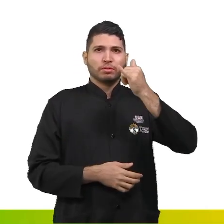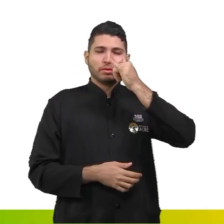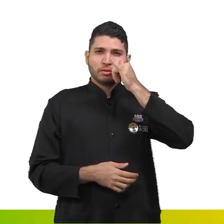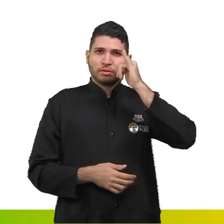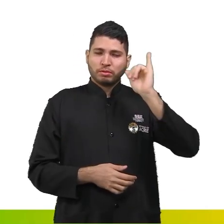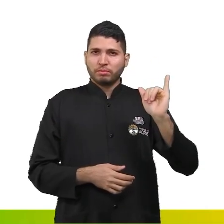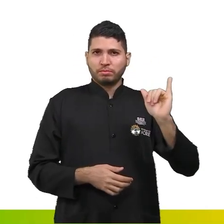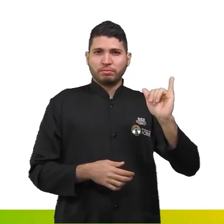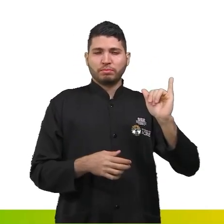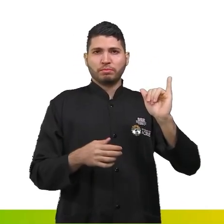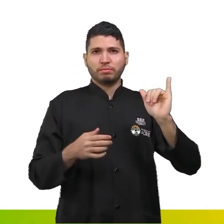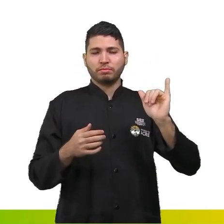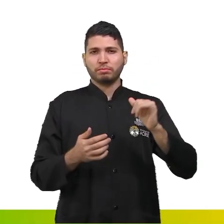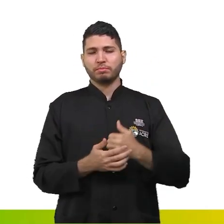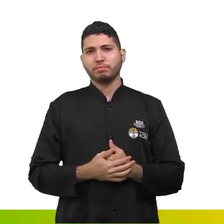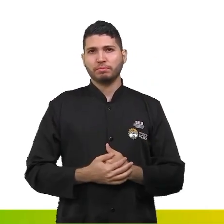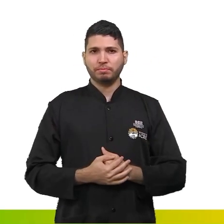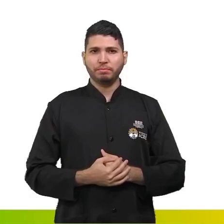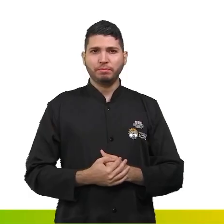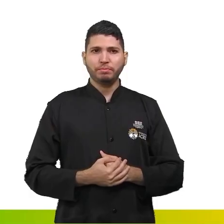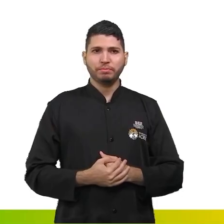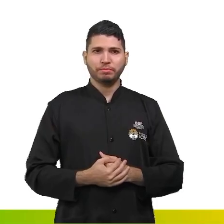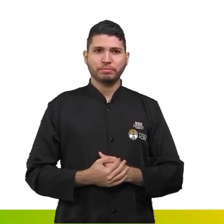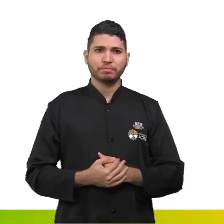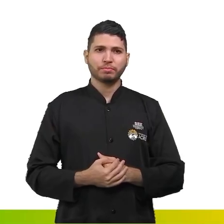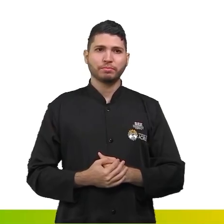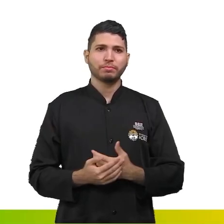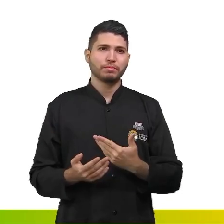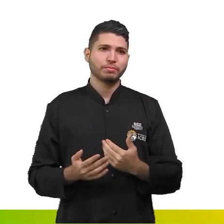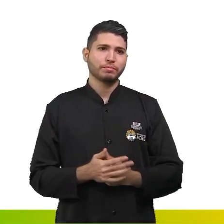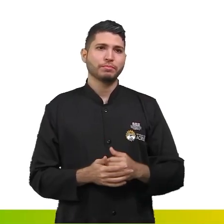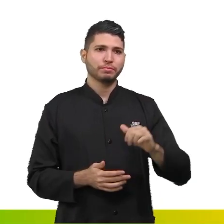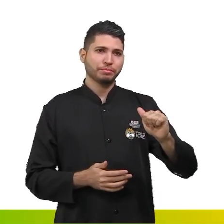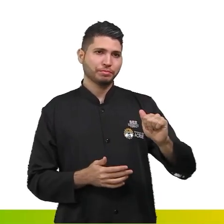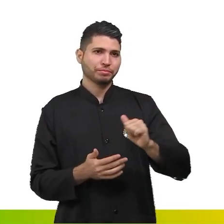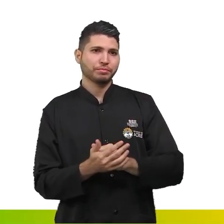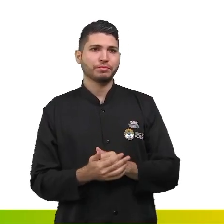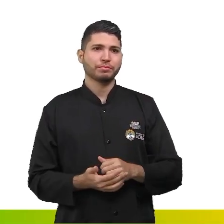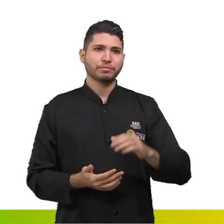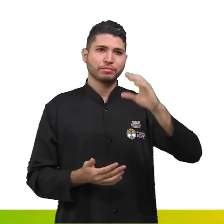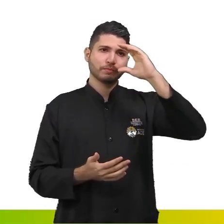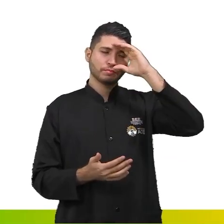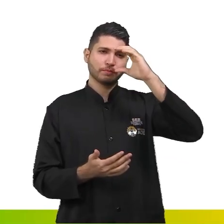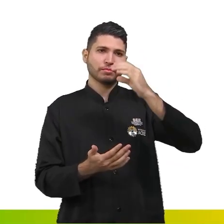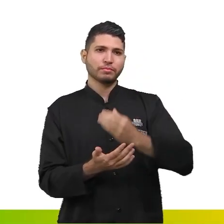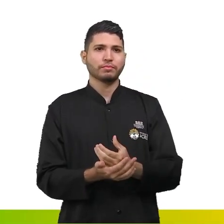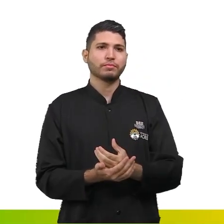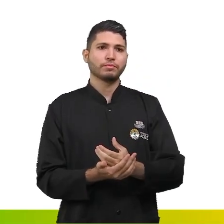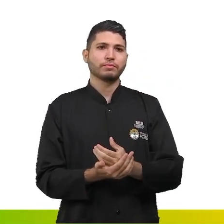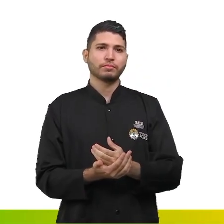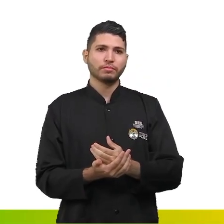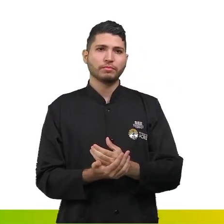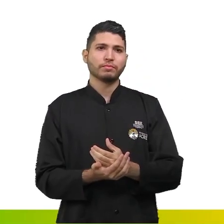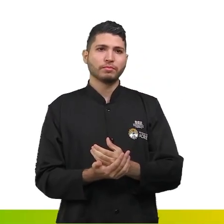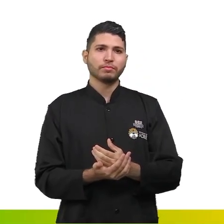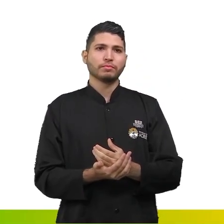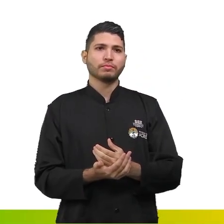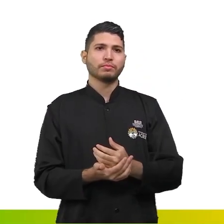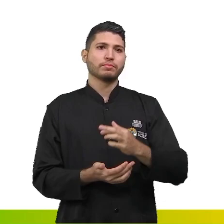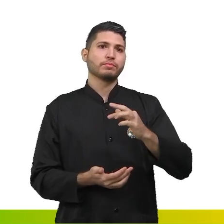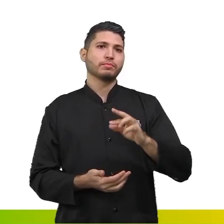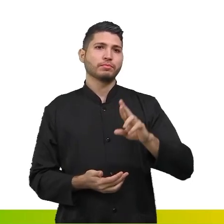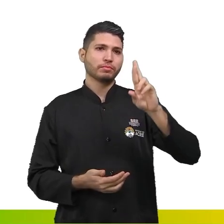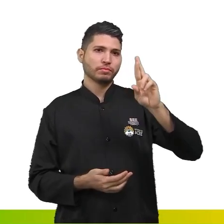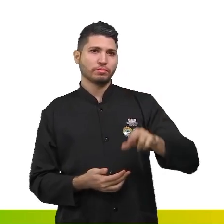a razão é a única fonte válida de conhecimento. Então, quer dizer, a experiência não